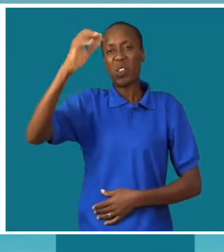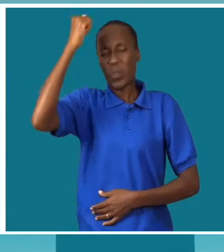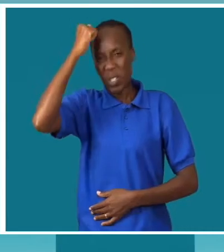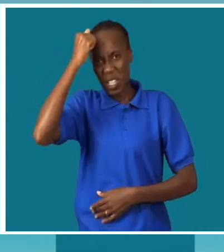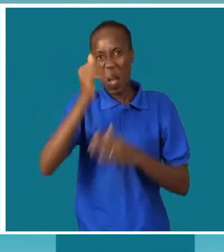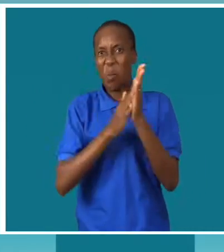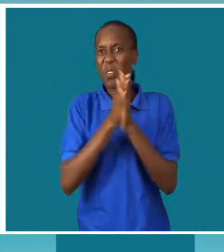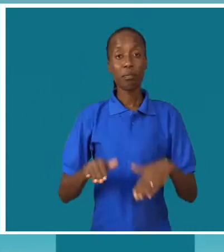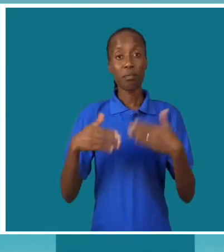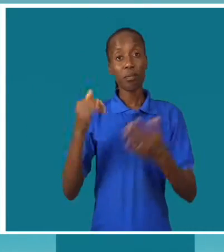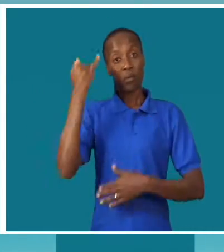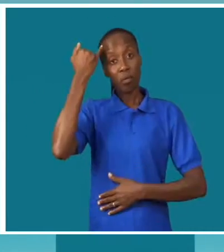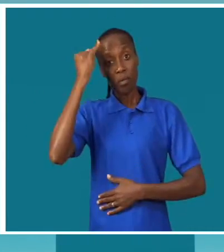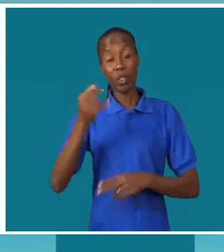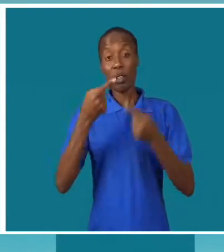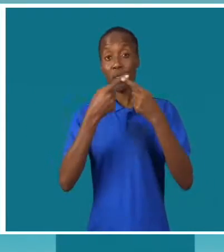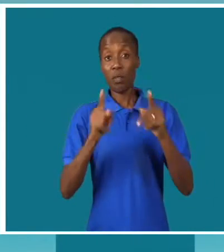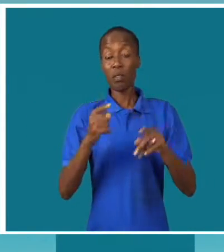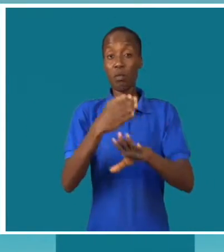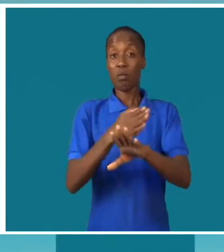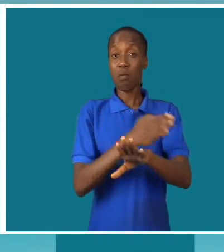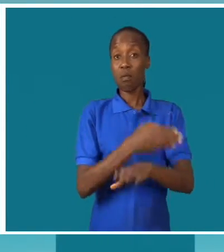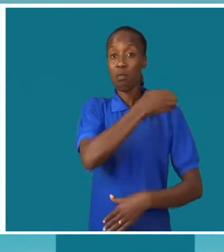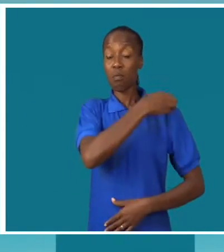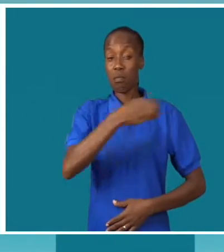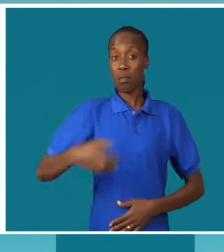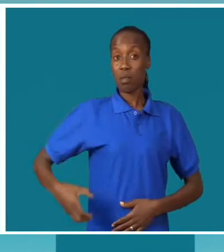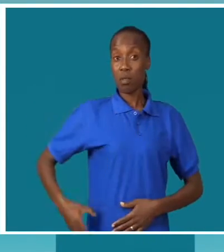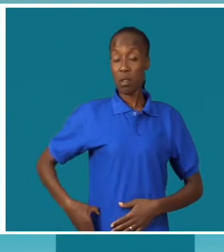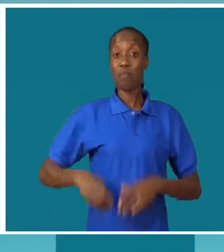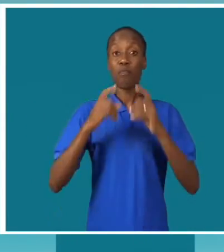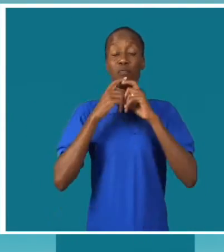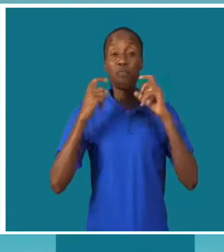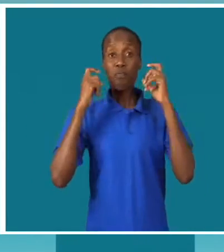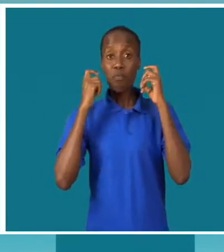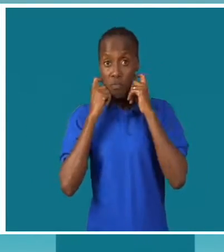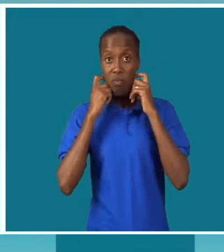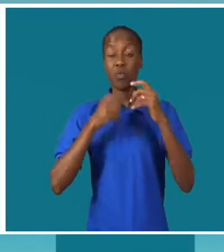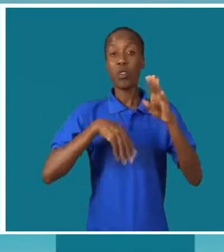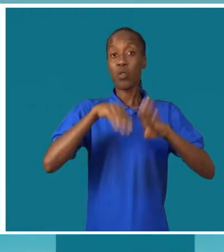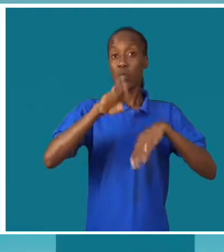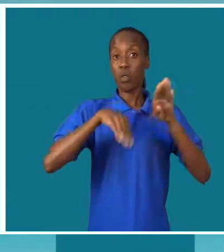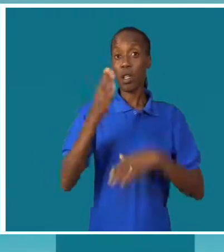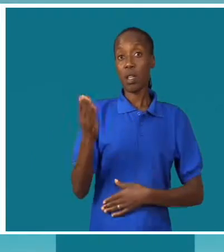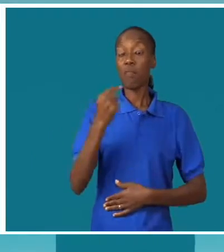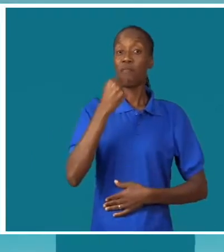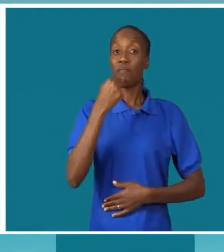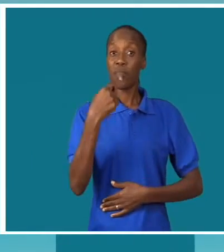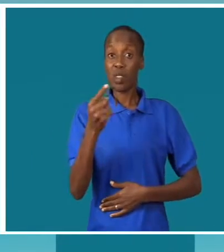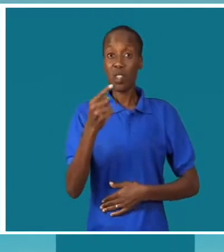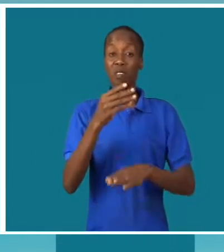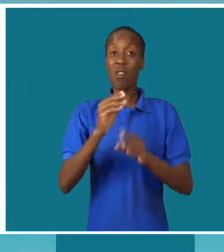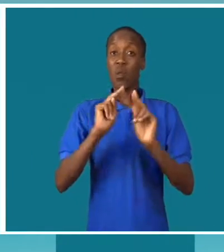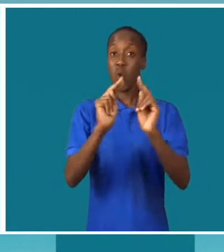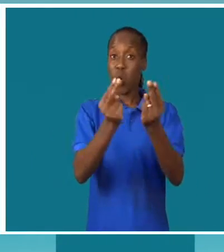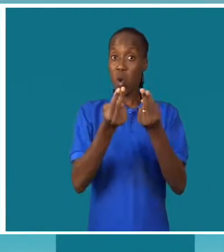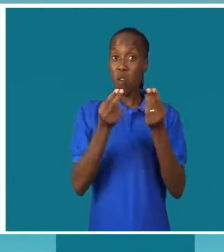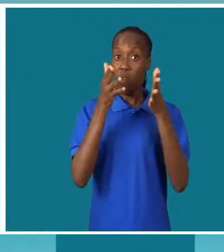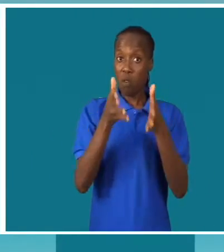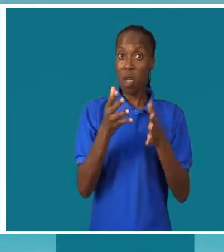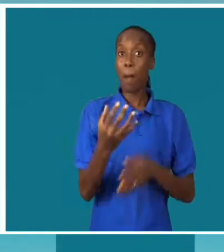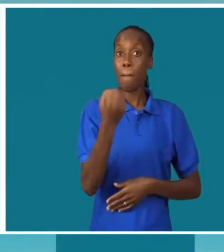a forma de praticar o futebol. Opinião diferente tem um antigo presidente da Federação Moçambicana de Futebol. Ele considera que